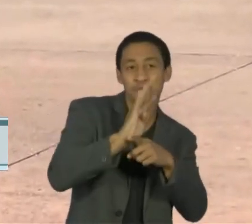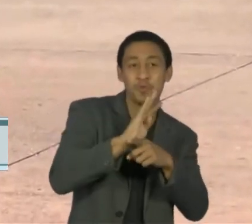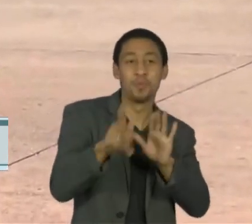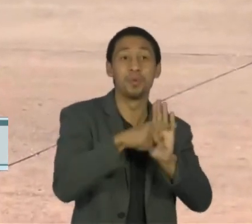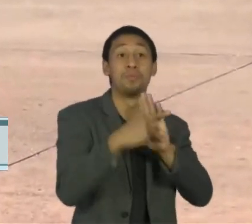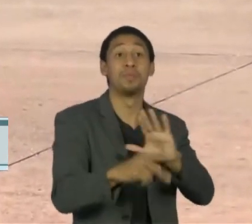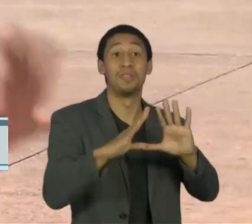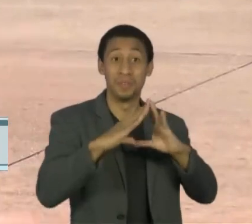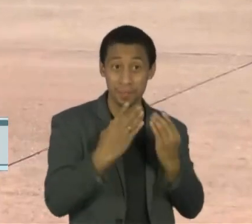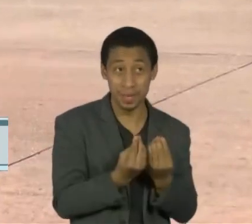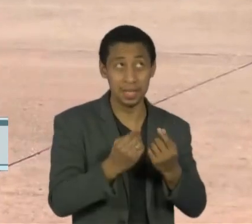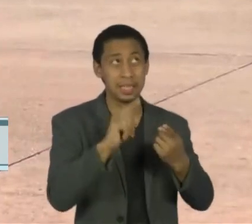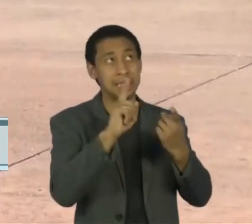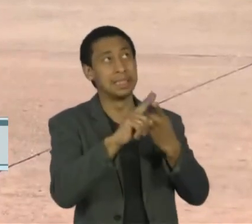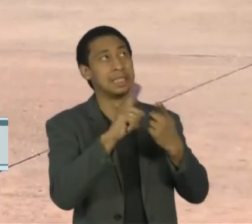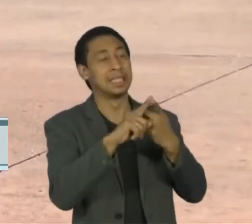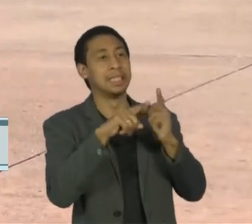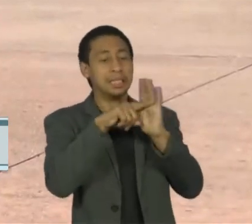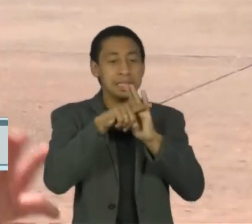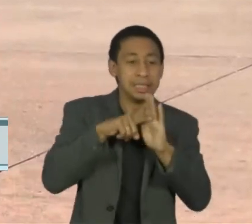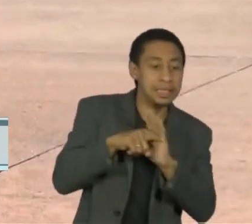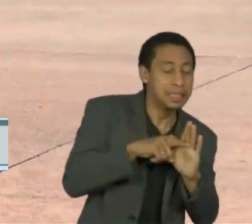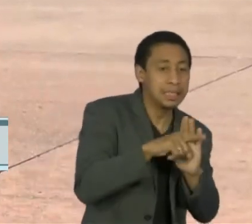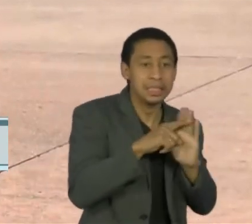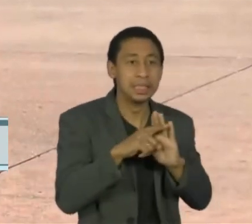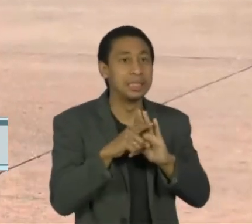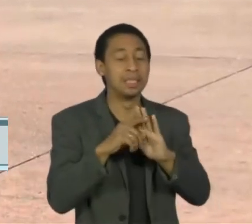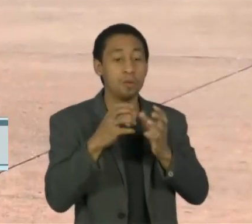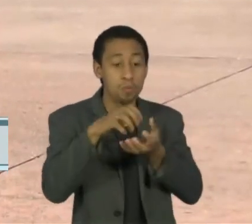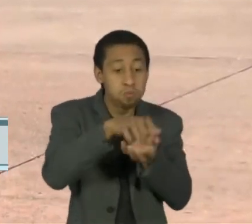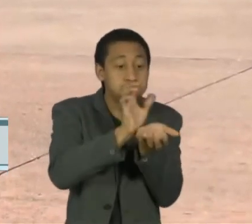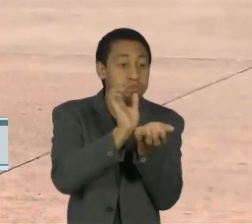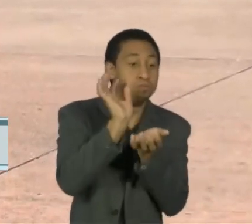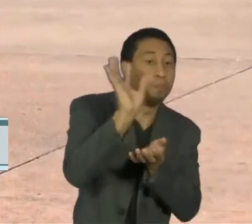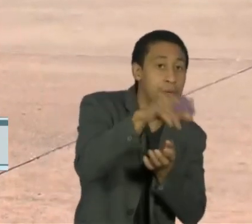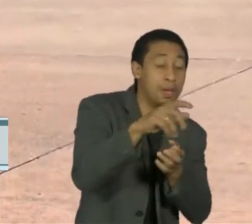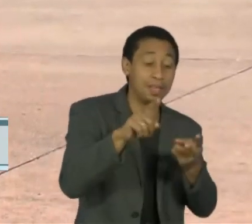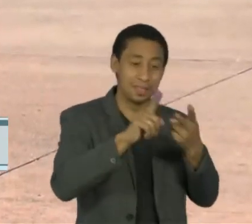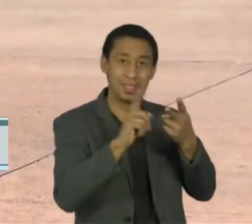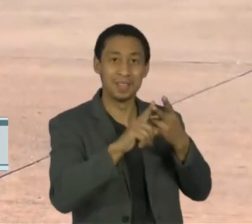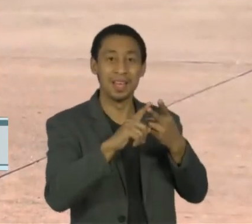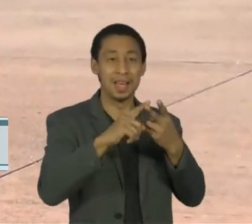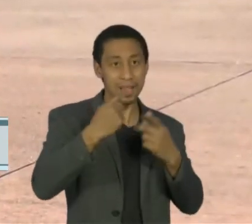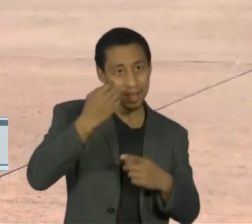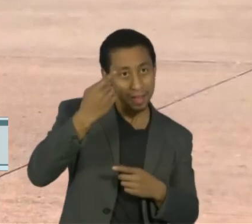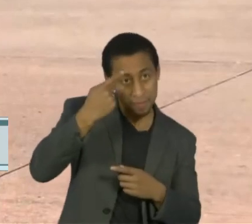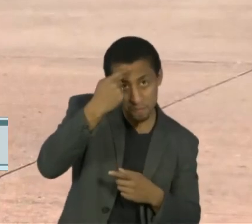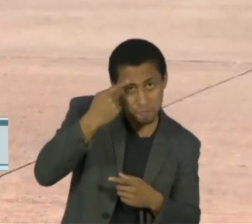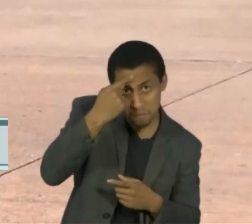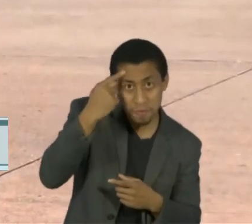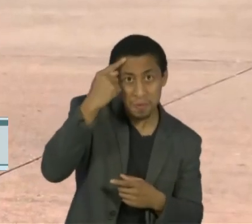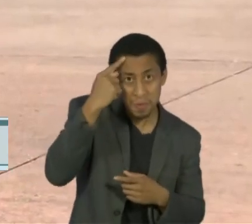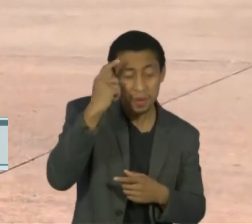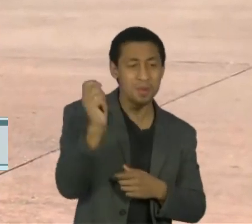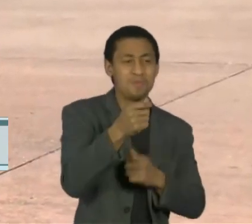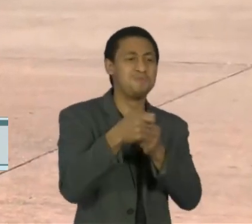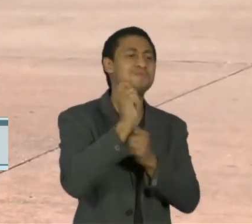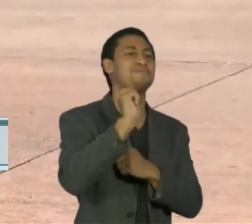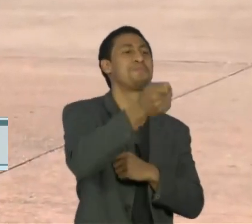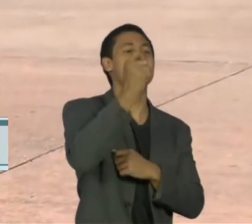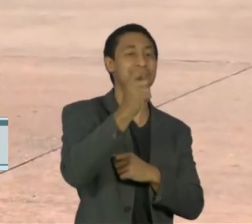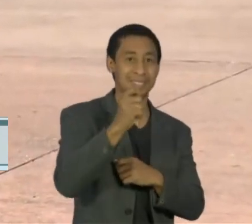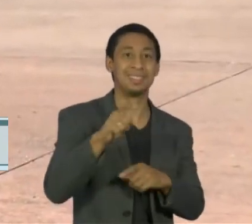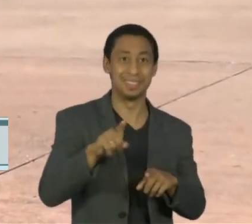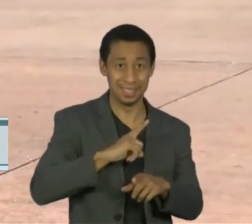gente vai ter o filme Detetive Pikachu e um clássico, que é o Harry Potter e a Pedra Filosofal. E, além dos filmes para a família e